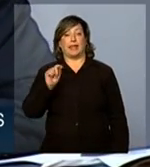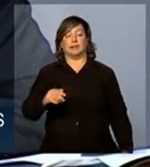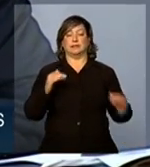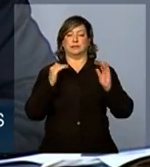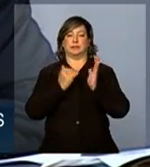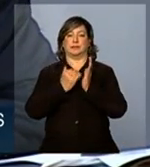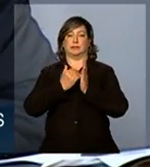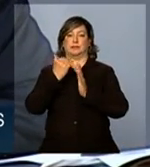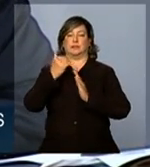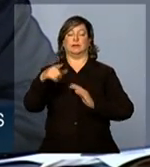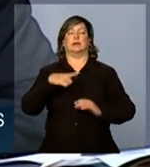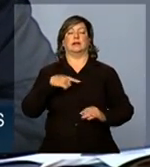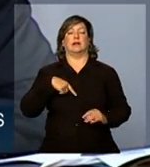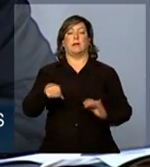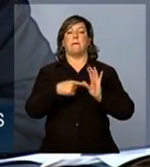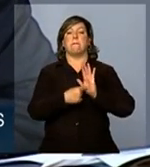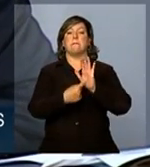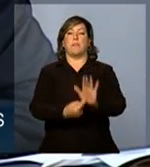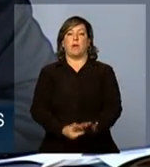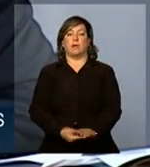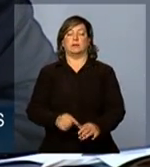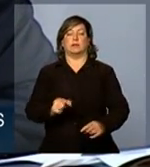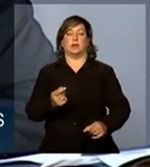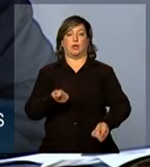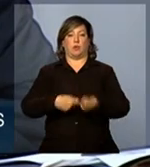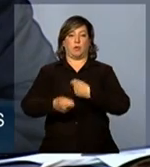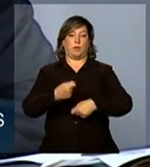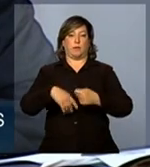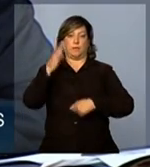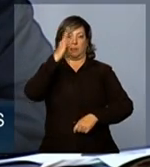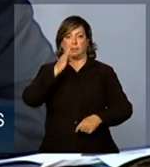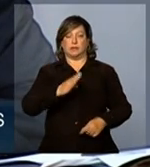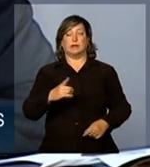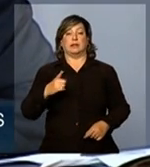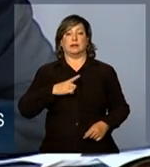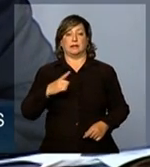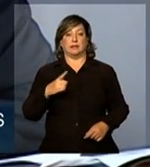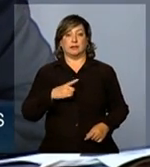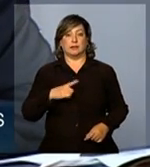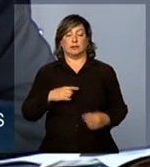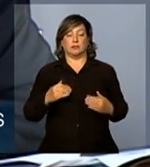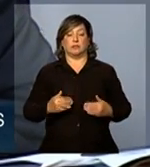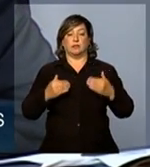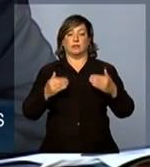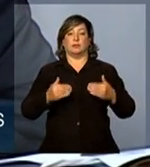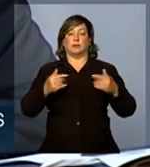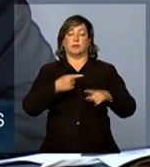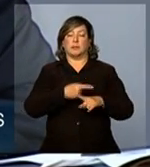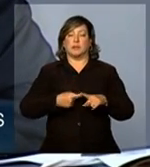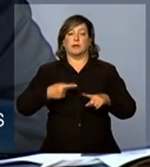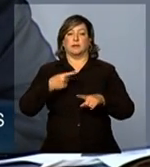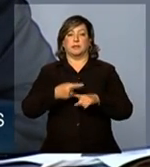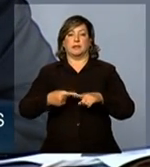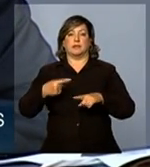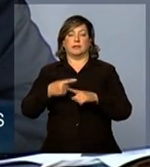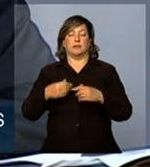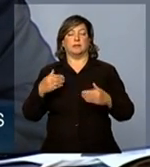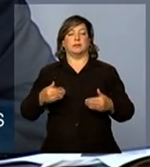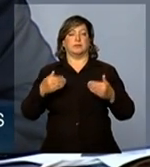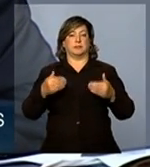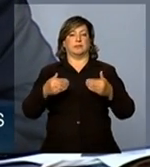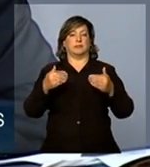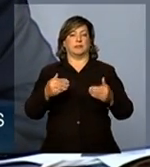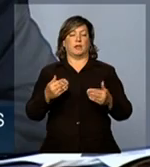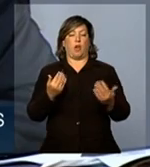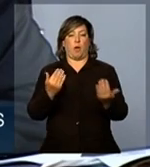indica que a economia brasileira está numa trajetória de aceleração gradual em relação